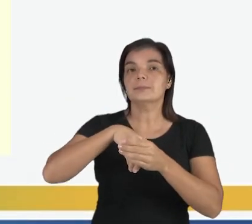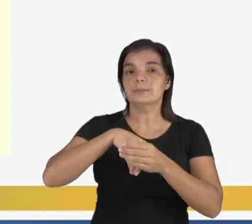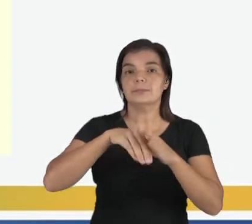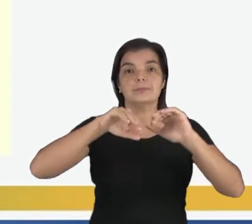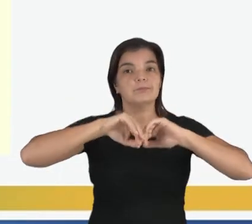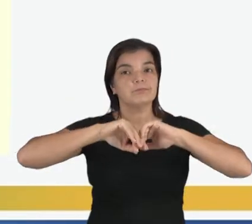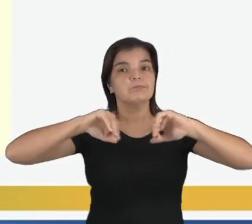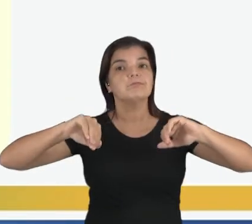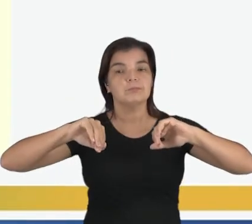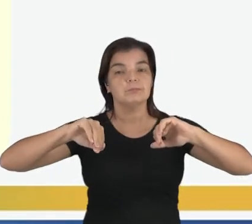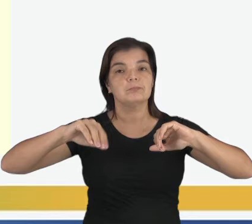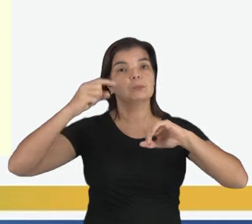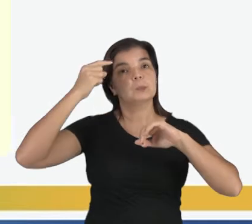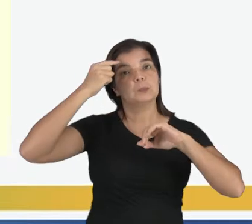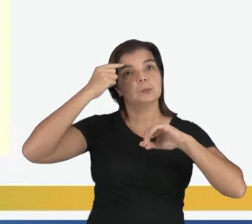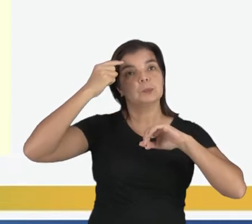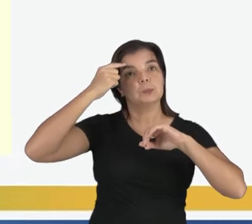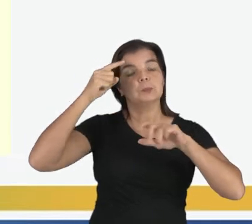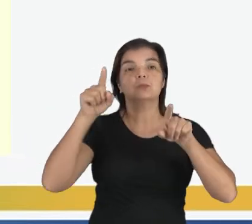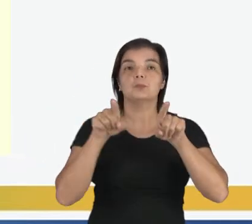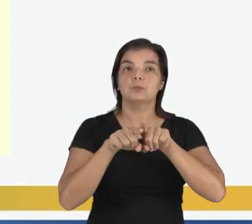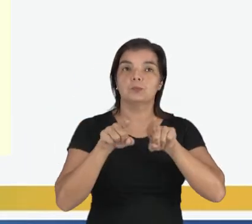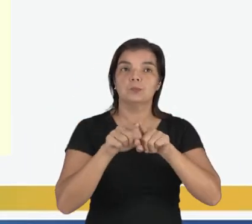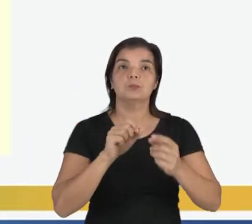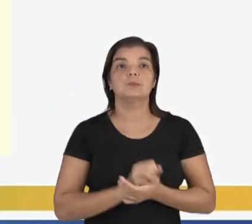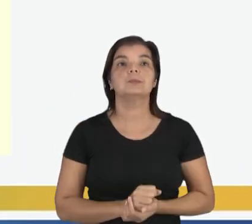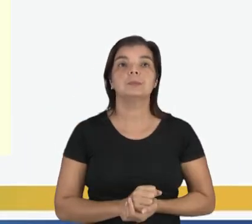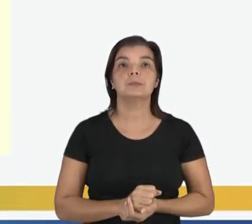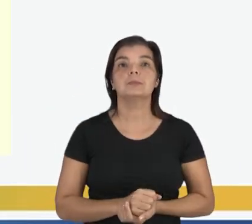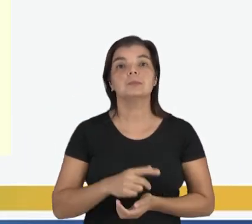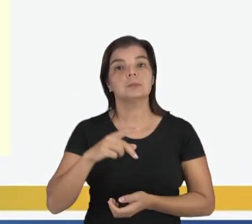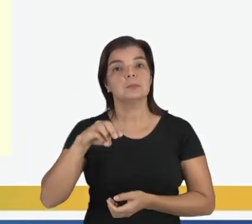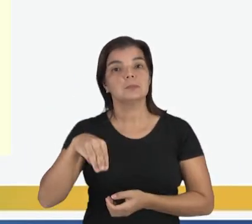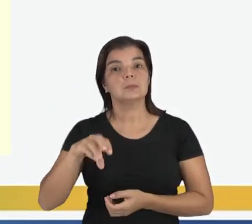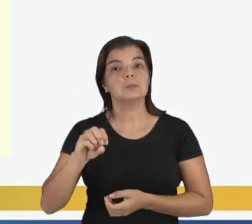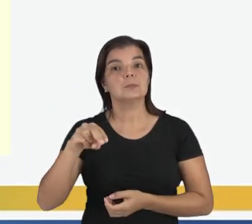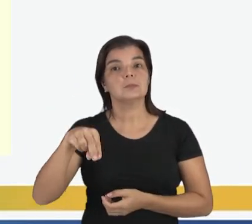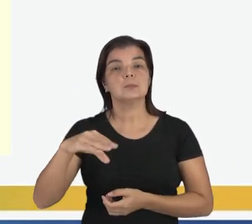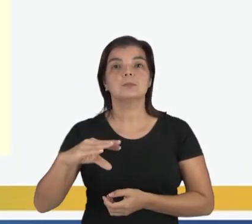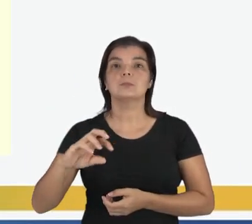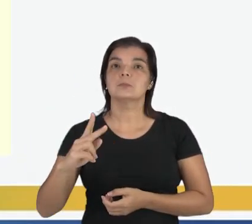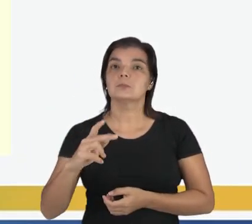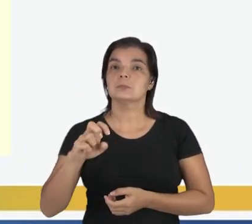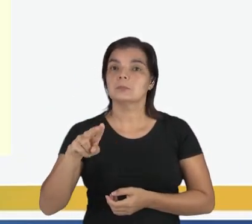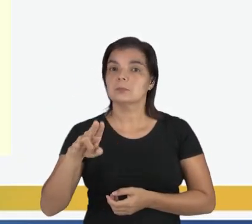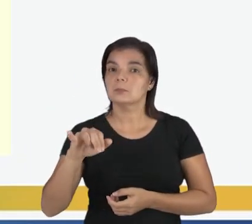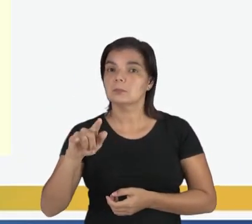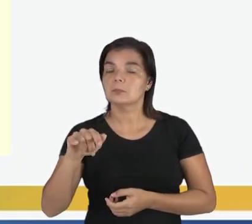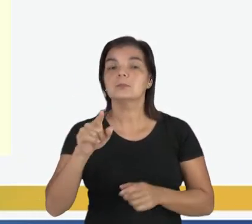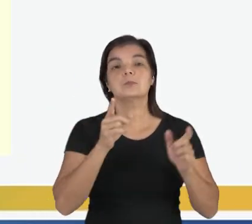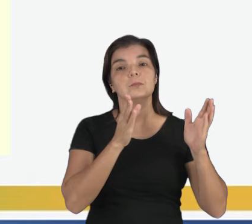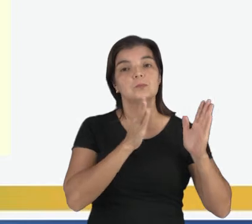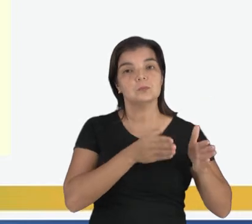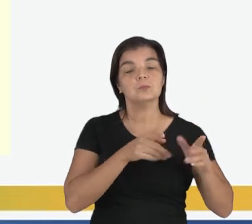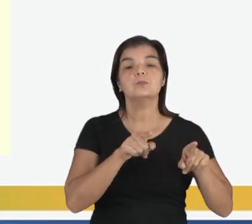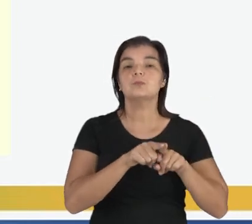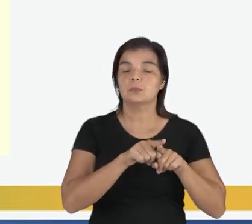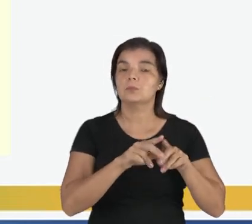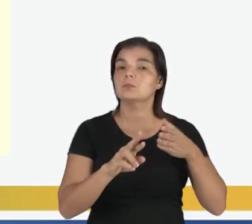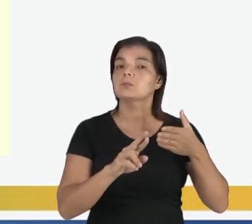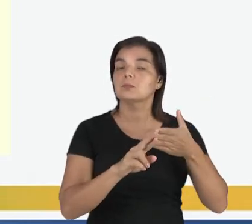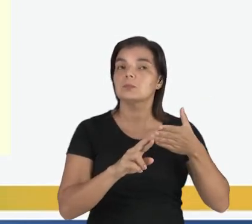ter a divisão de pensamentos. A gente vai ter os bolcheviques e os mencheviques. Os bolcheviques, eles